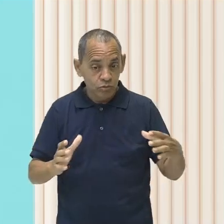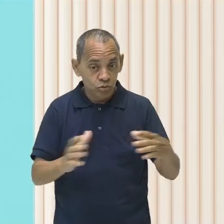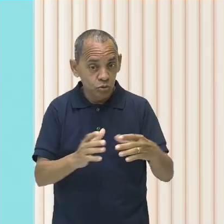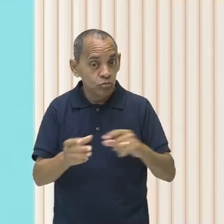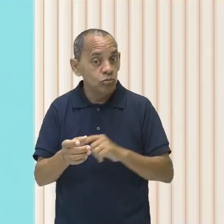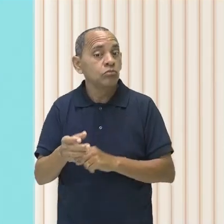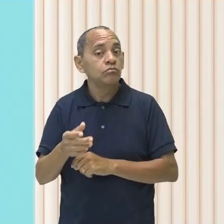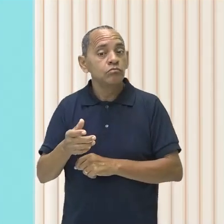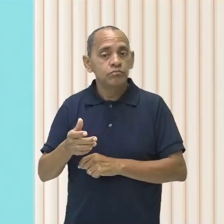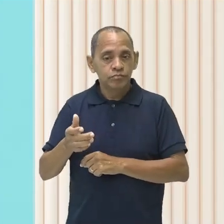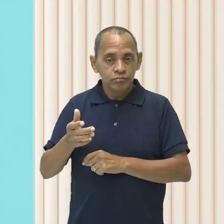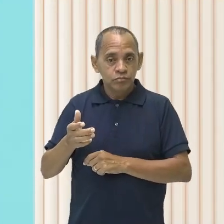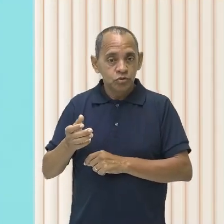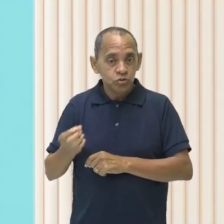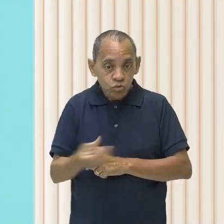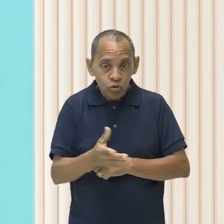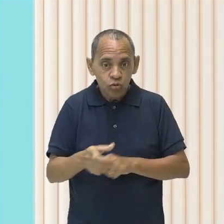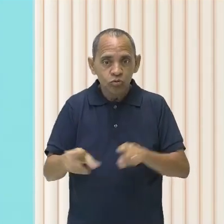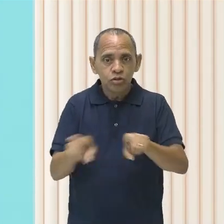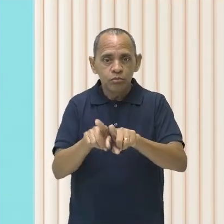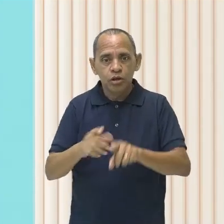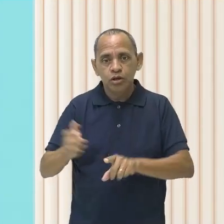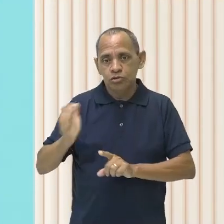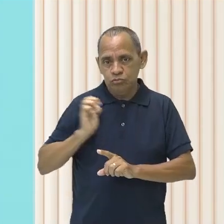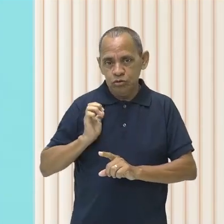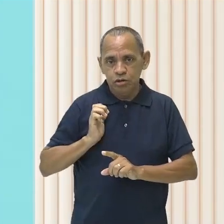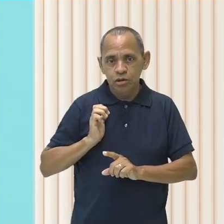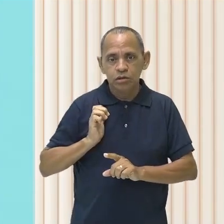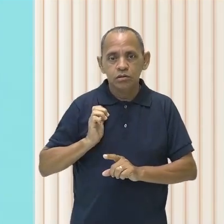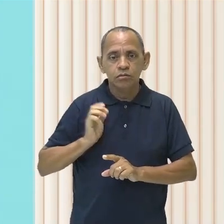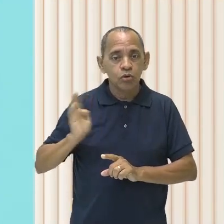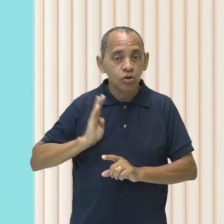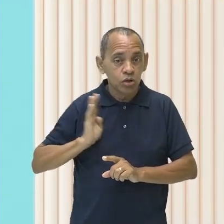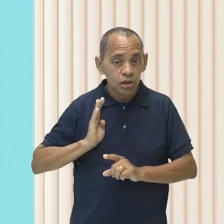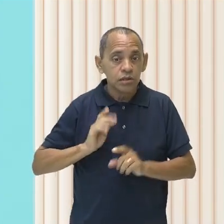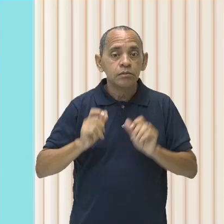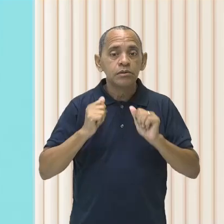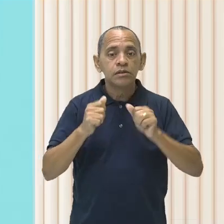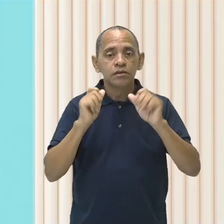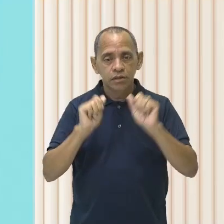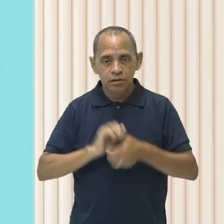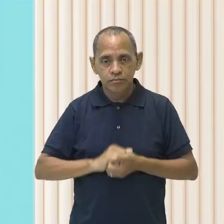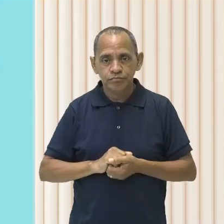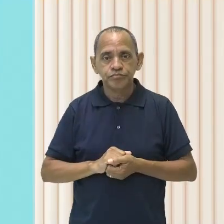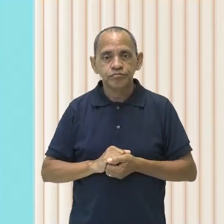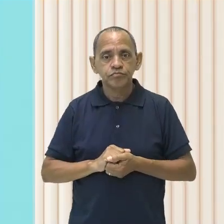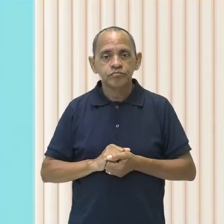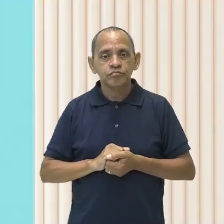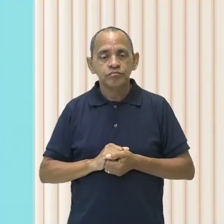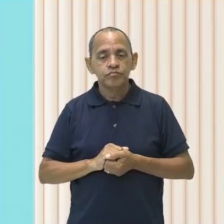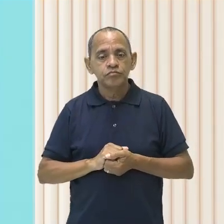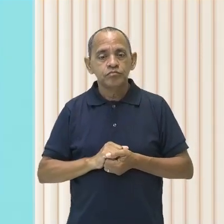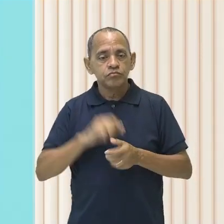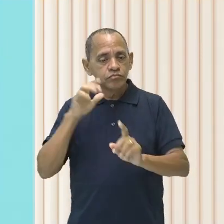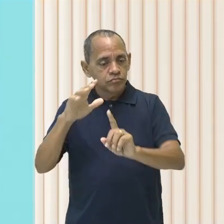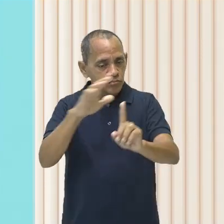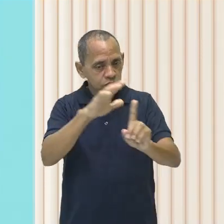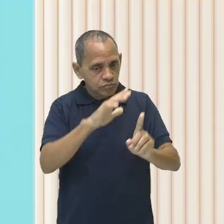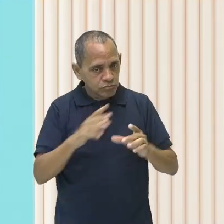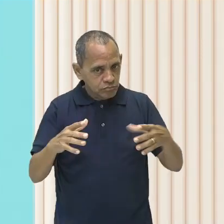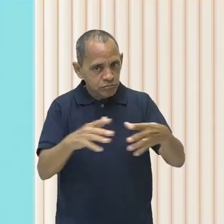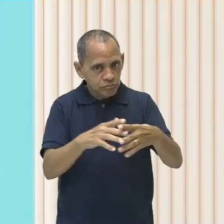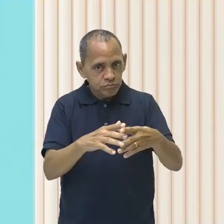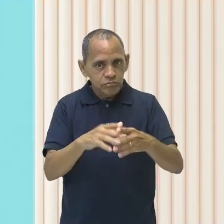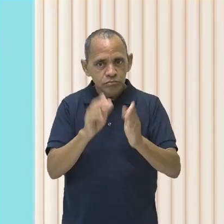os burgueses, então tinha que alcançar esse público, tá bom? Vivia-se uma fase muito interessante também, porque começou a ter a